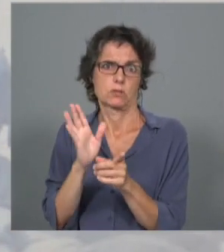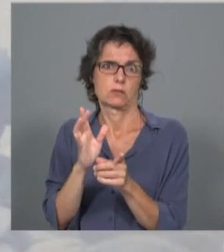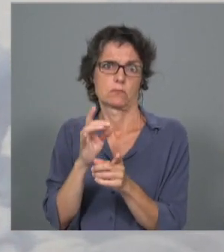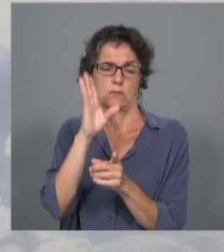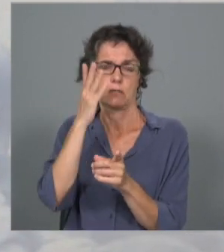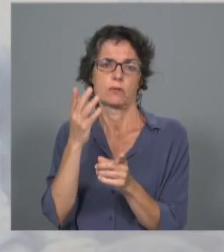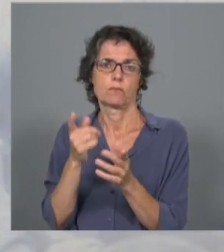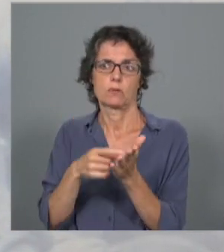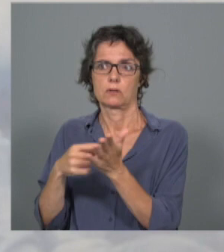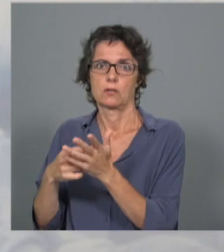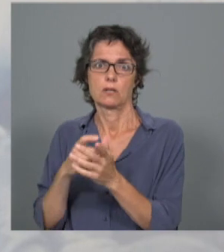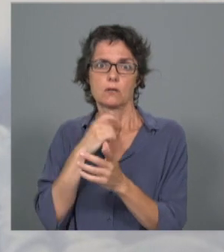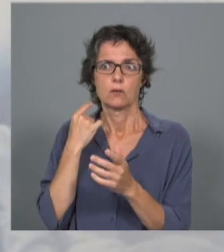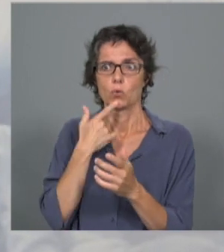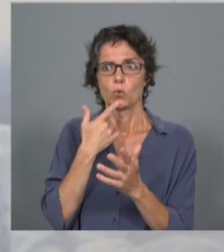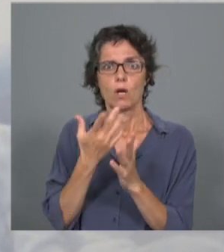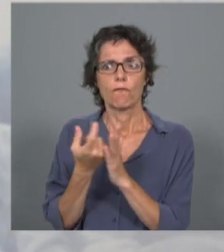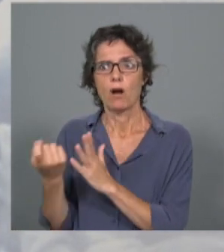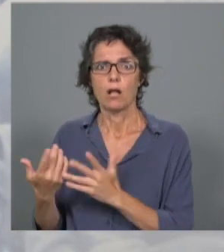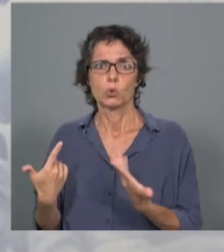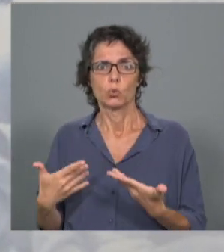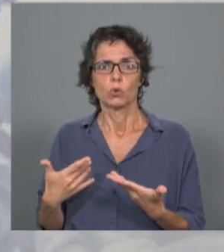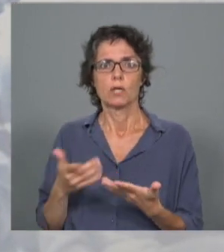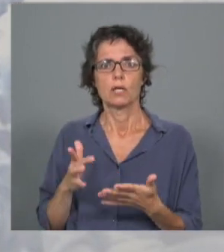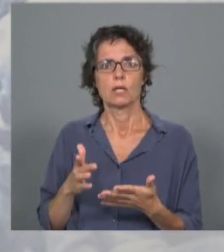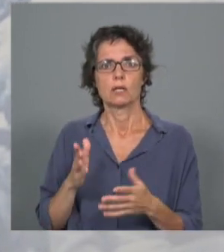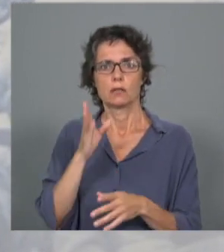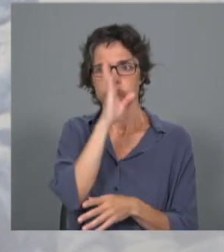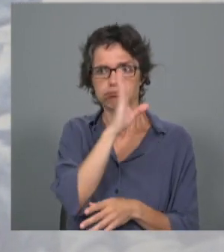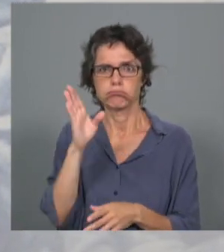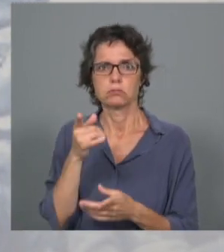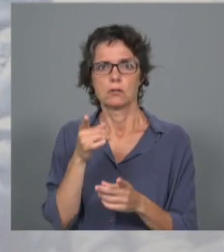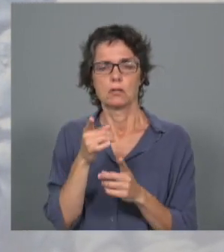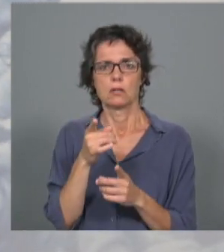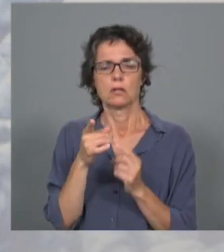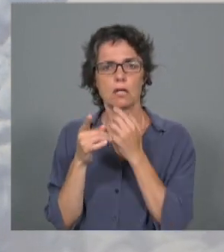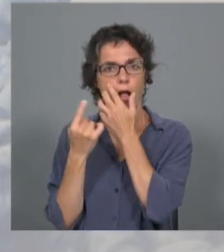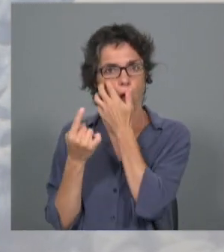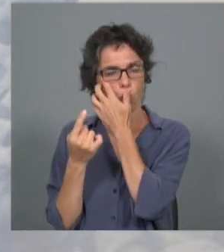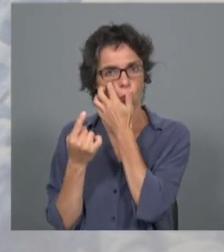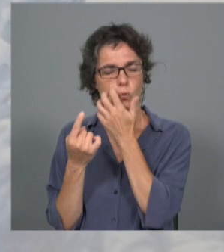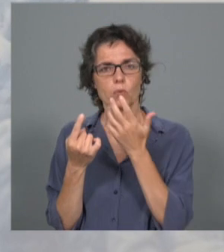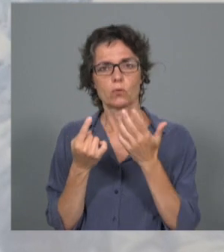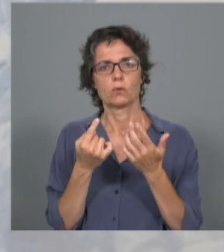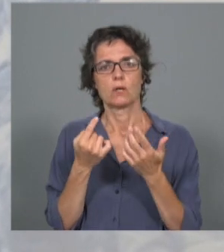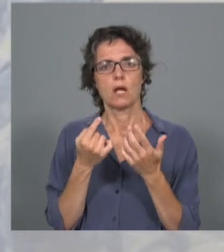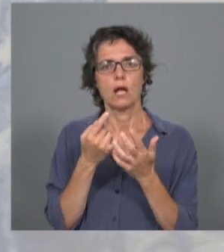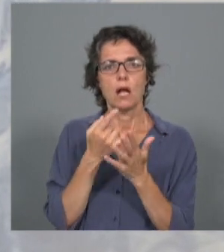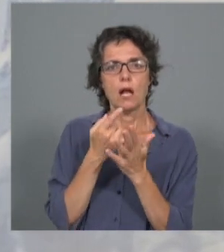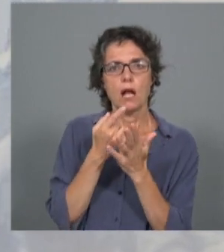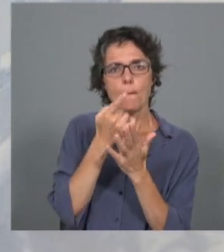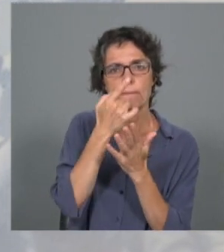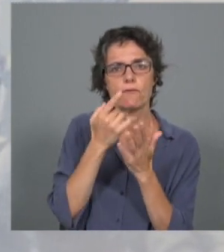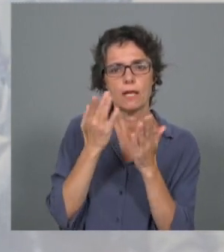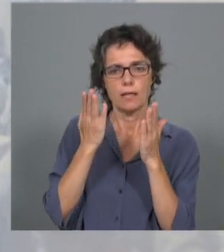inúmeras, e mesmo assim há a determinação de alguns deles pararem mais algum tempo, não estarem imediatamente ao